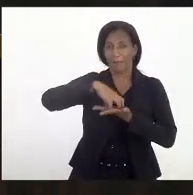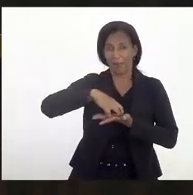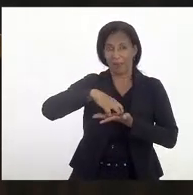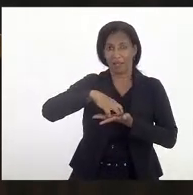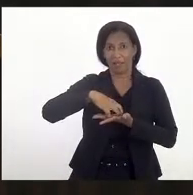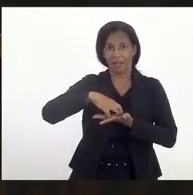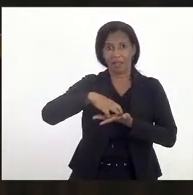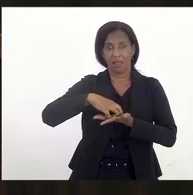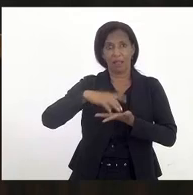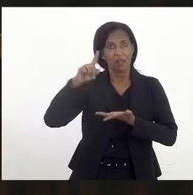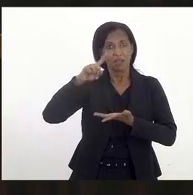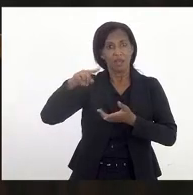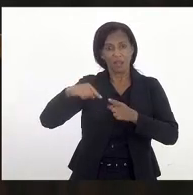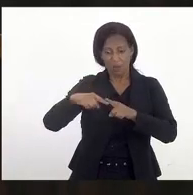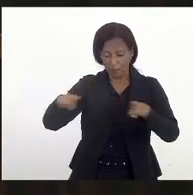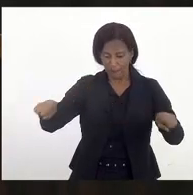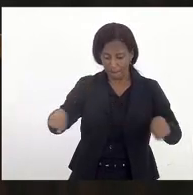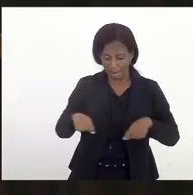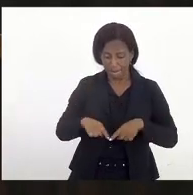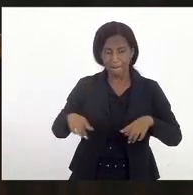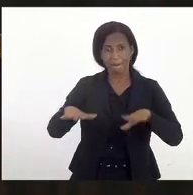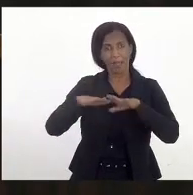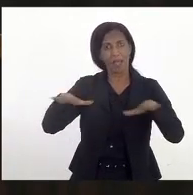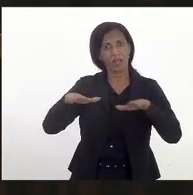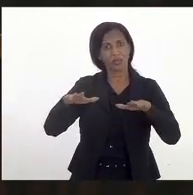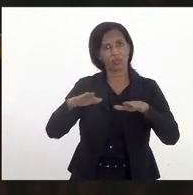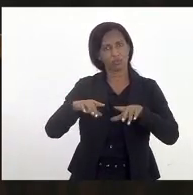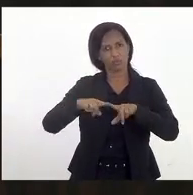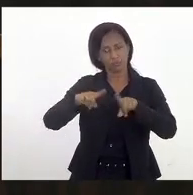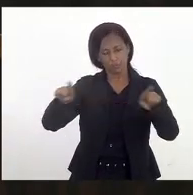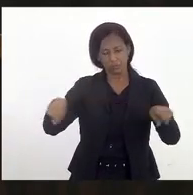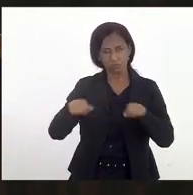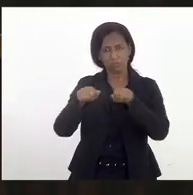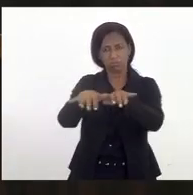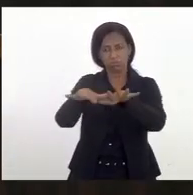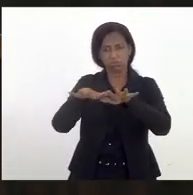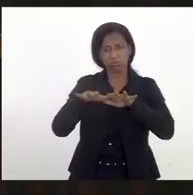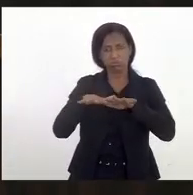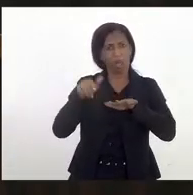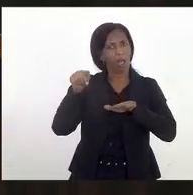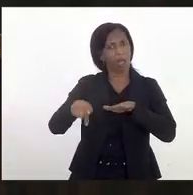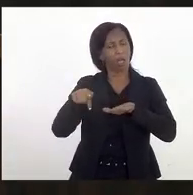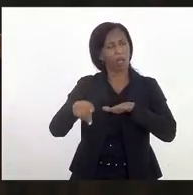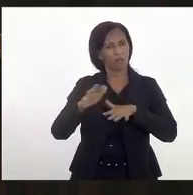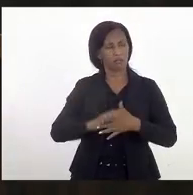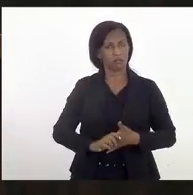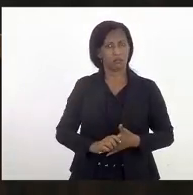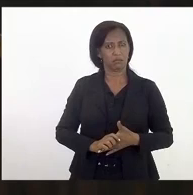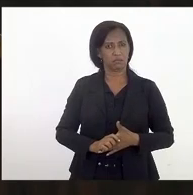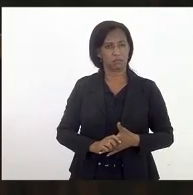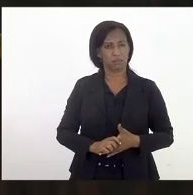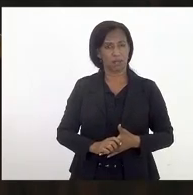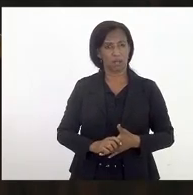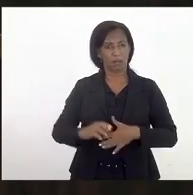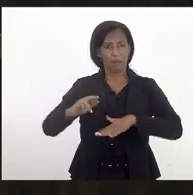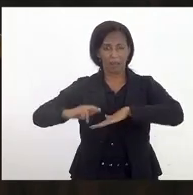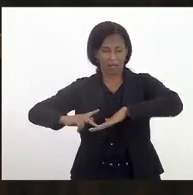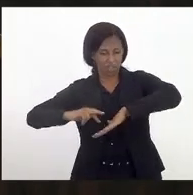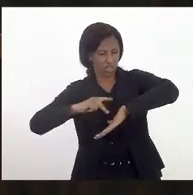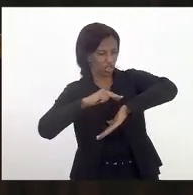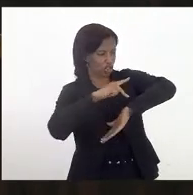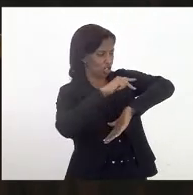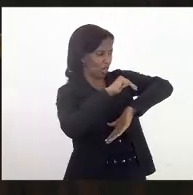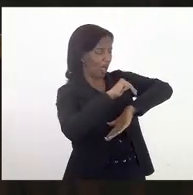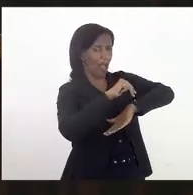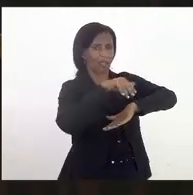sede é o plenário da Assembleia a e volto a afirmar com muitas malha grandes de escadas uma